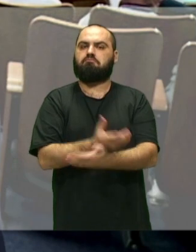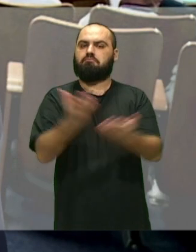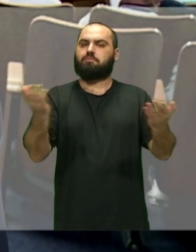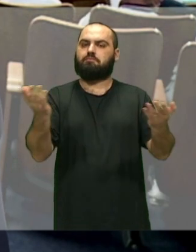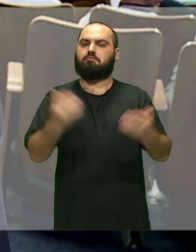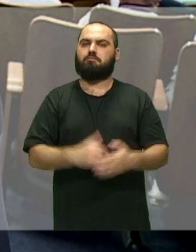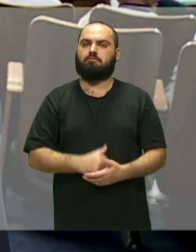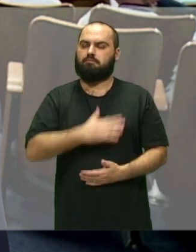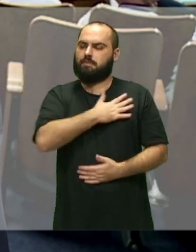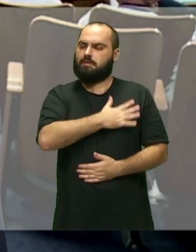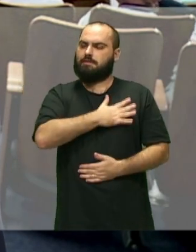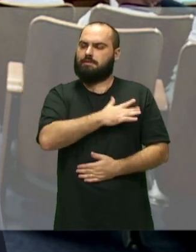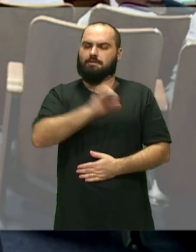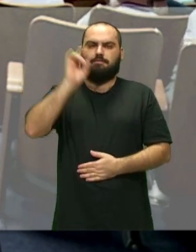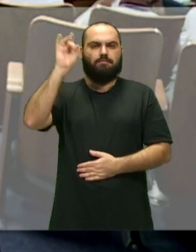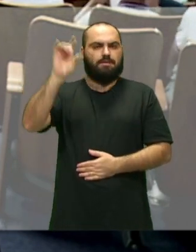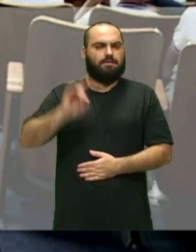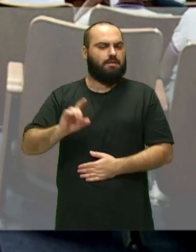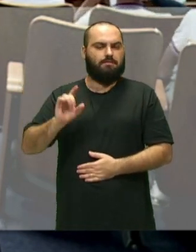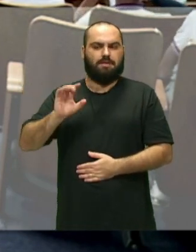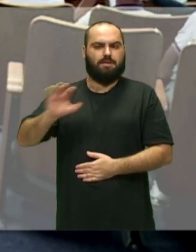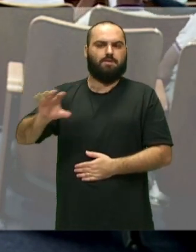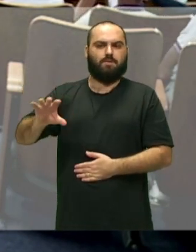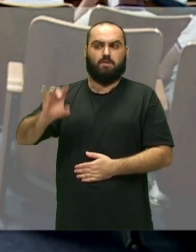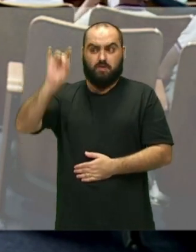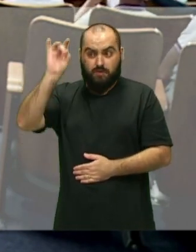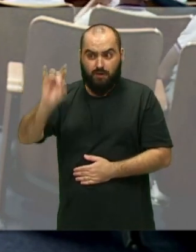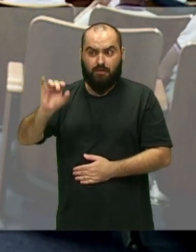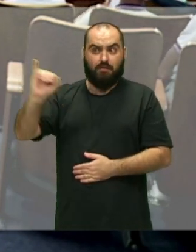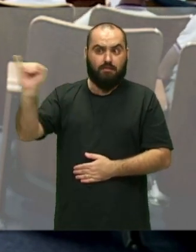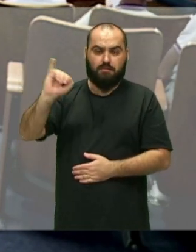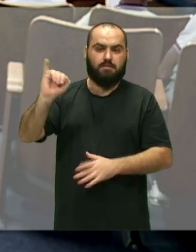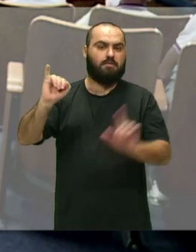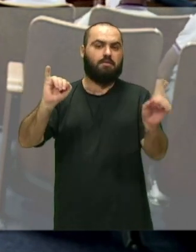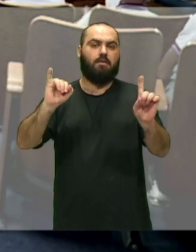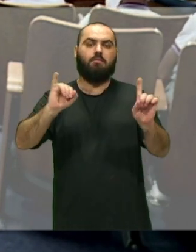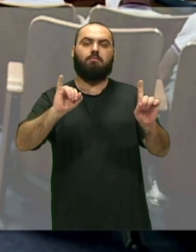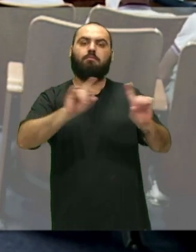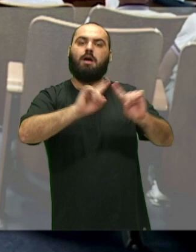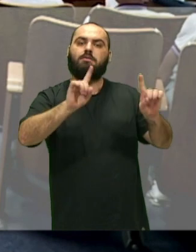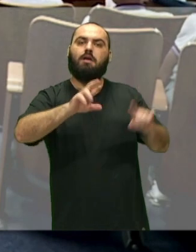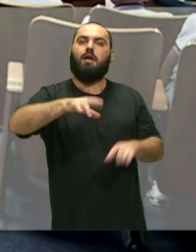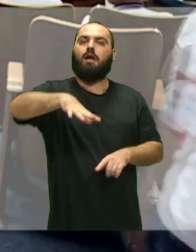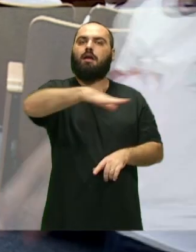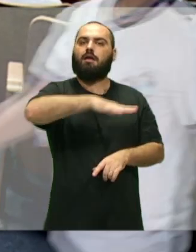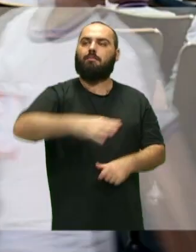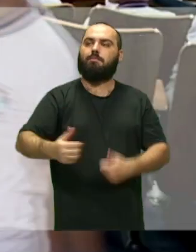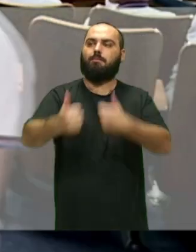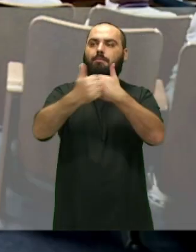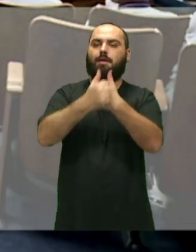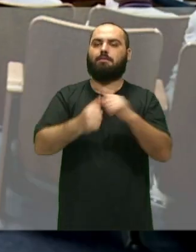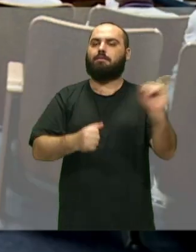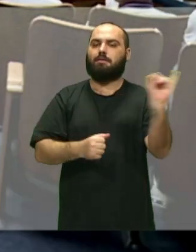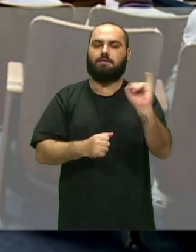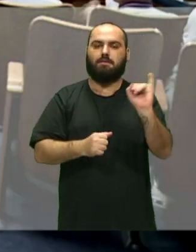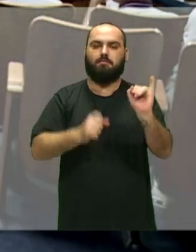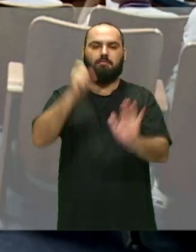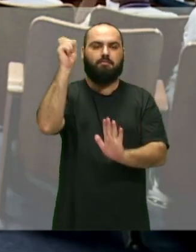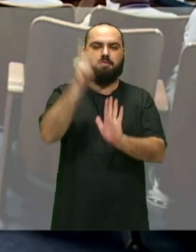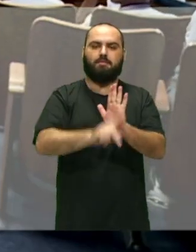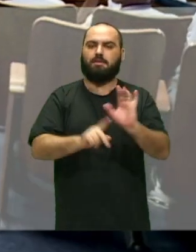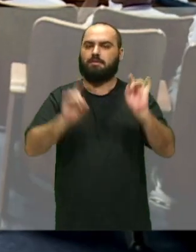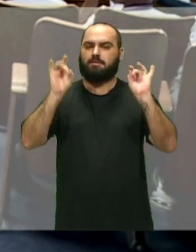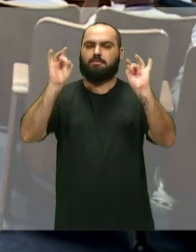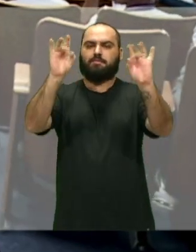poder fazer isso não somente para Itajaí mas protagonizar no Vale aqui na região toda esse excelente projeto